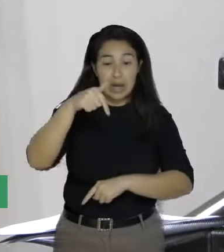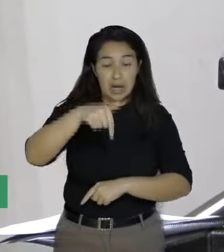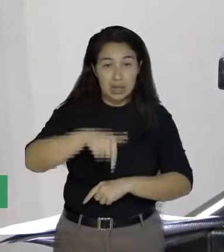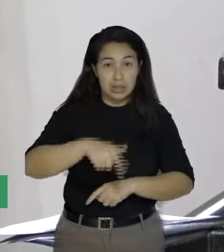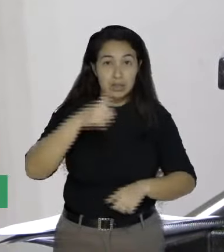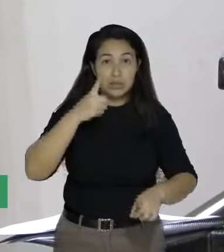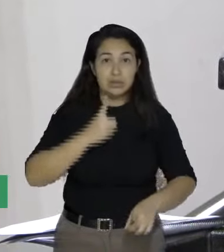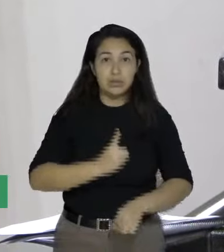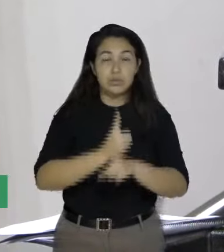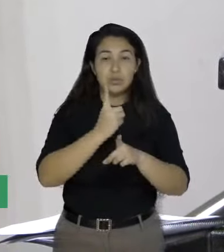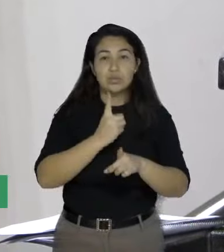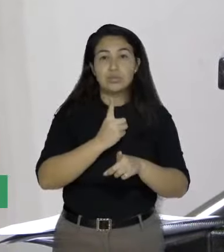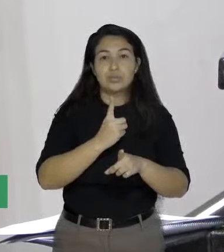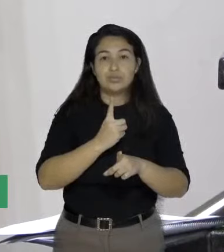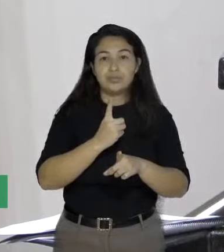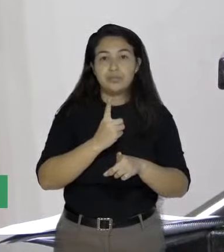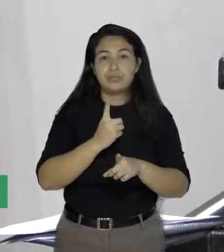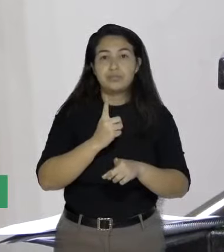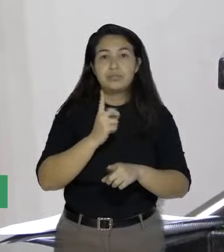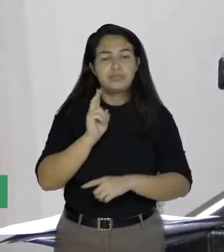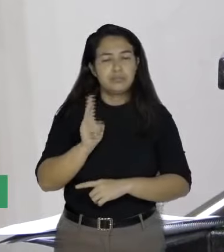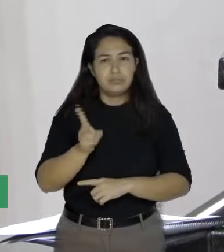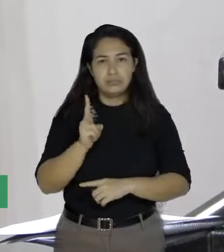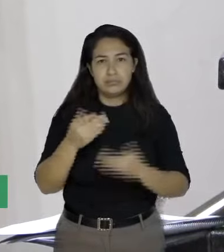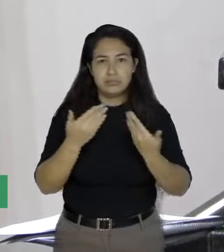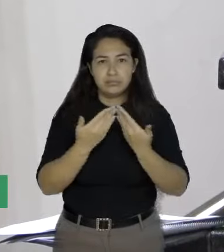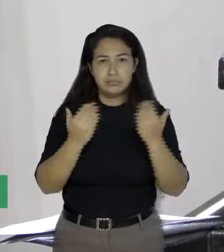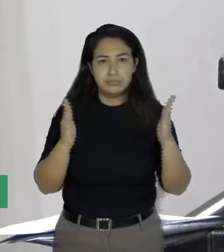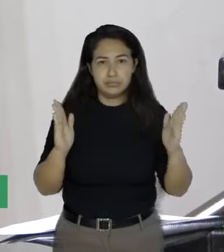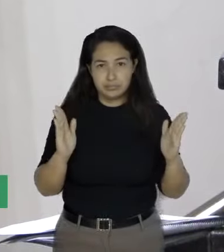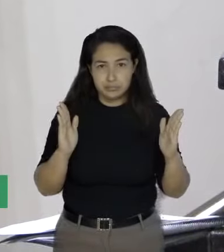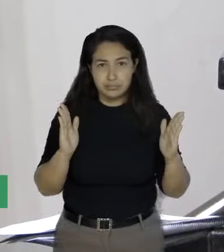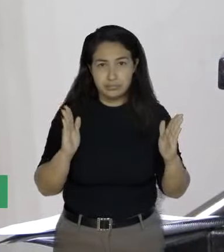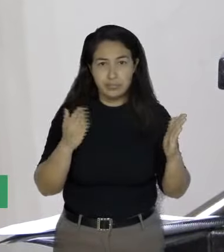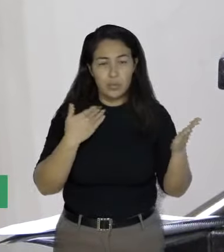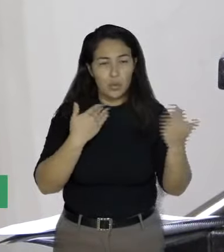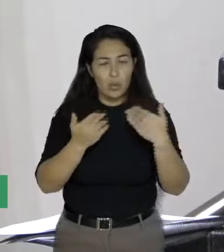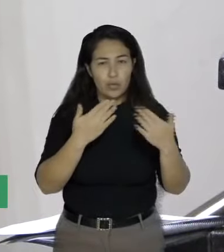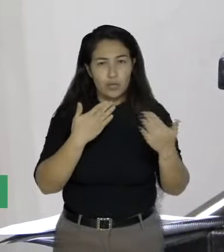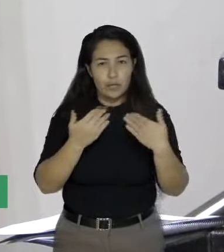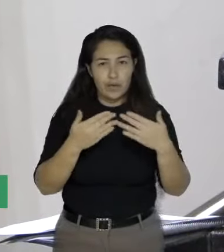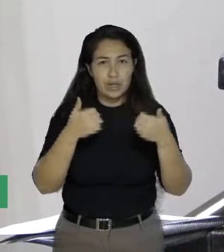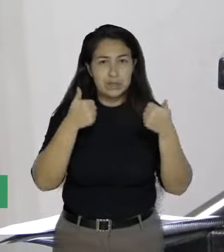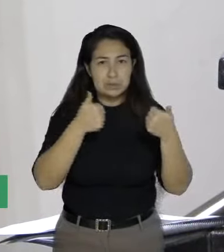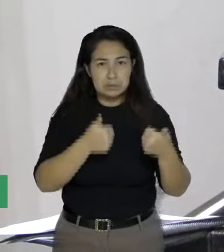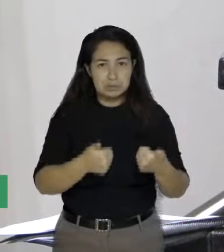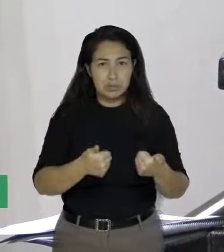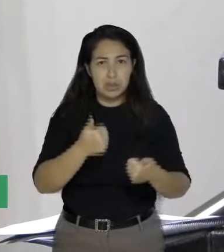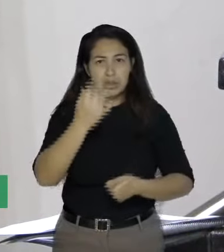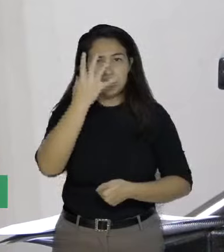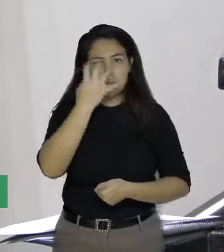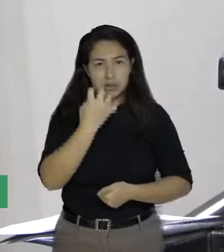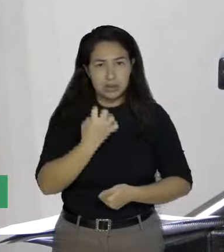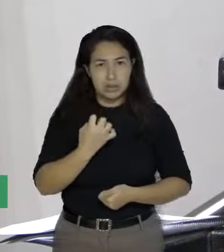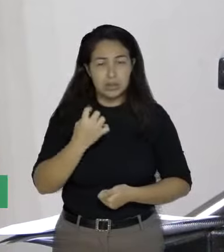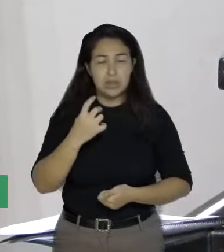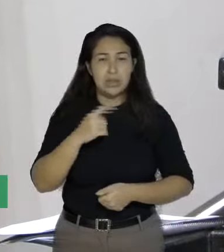encontramos sempre as portas abertas por um diálogo Franco respeitoso